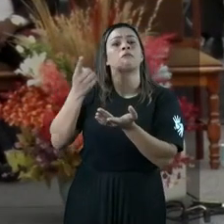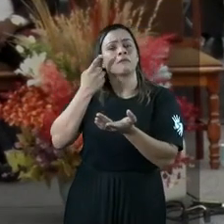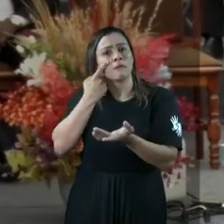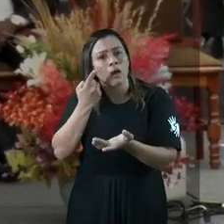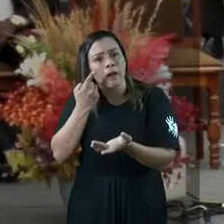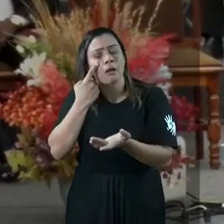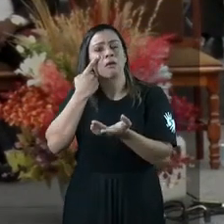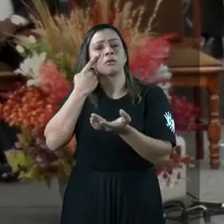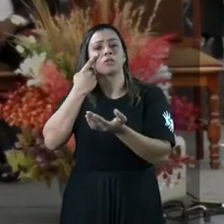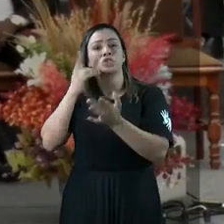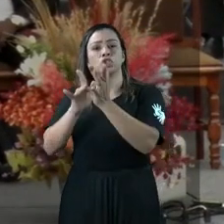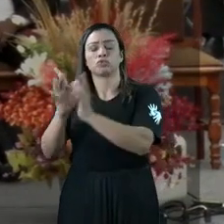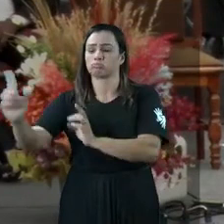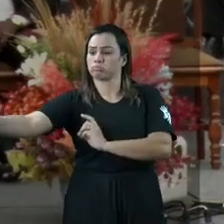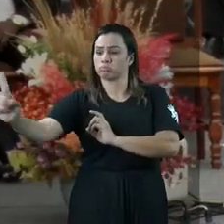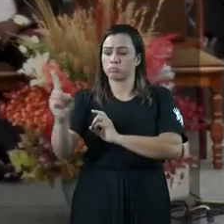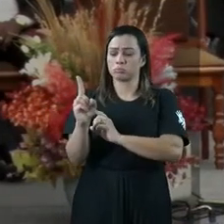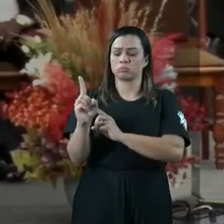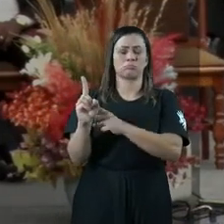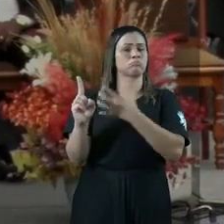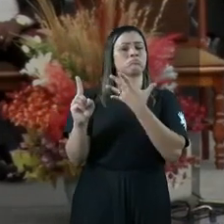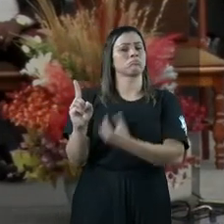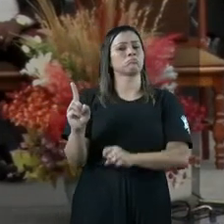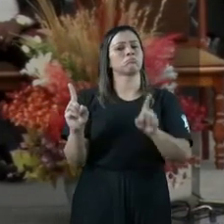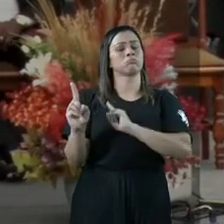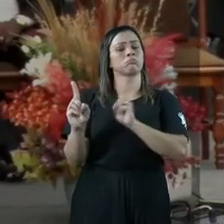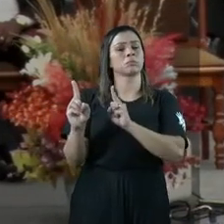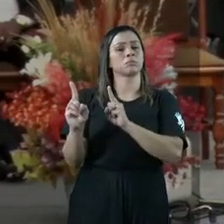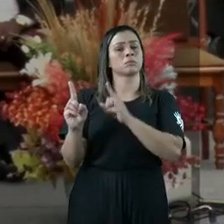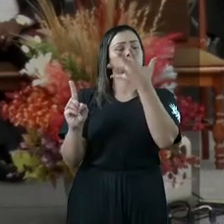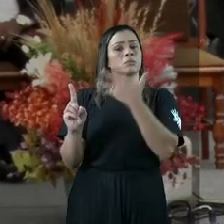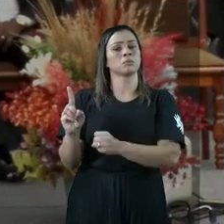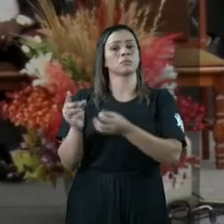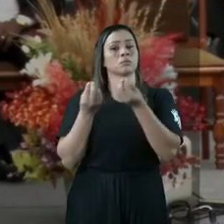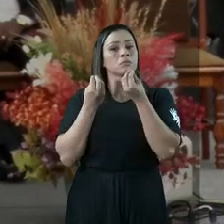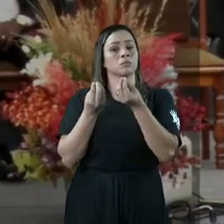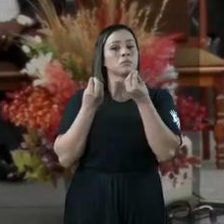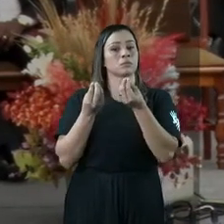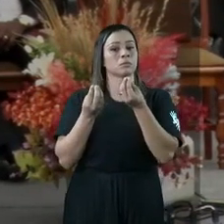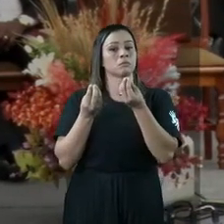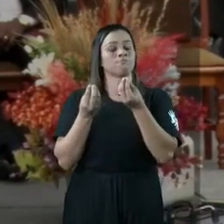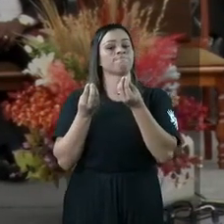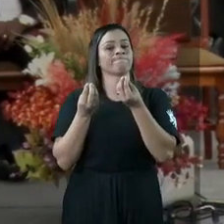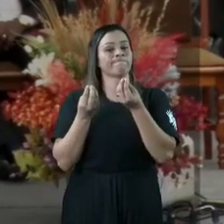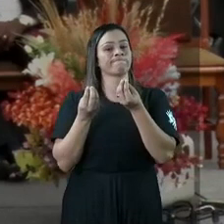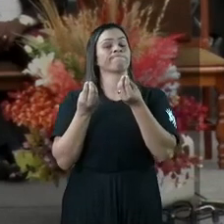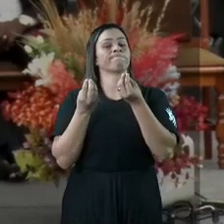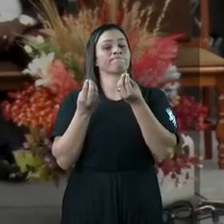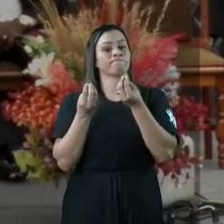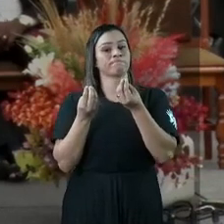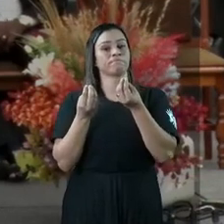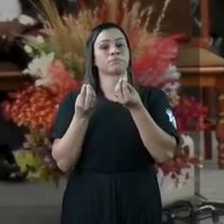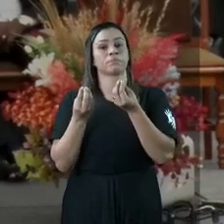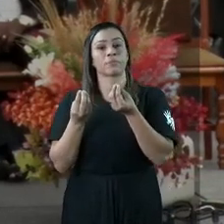Glória entrar em Jerusalém e não reconhece a sua majestade? O pior é que o primeiro dia da Semana